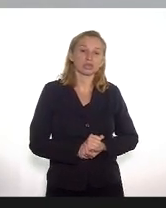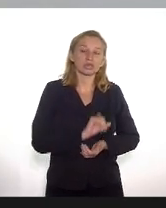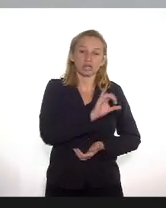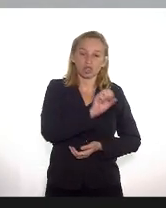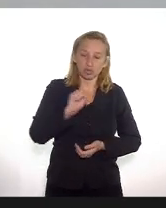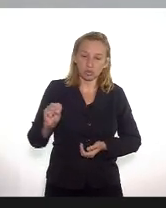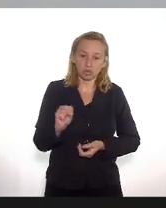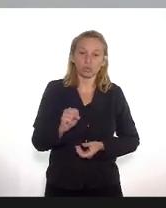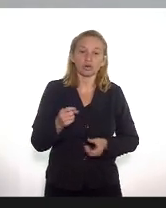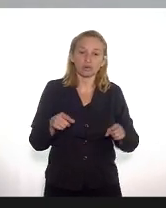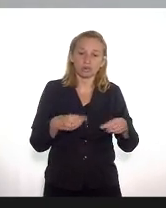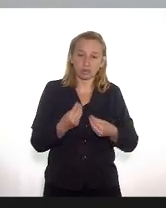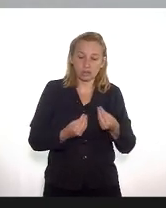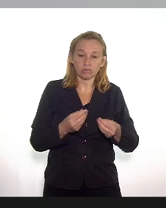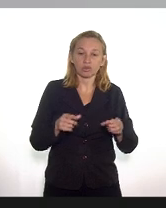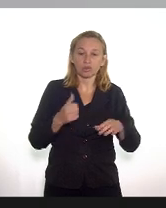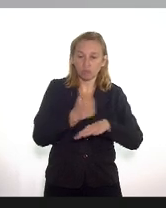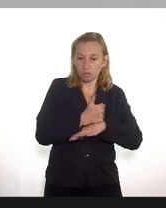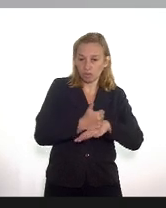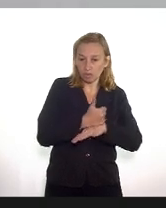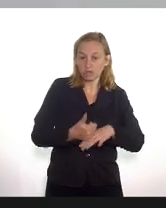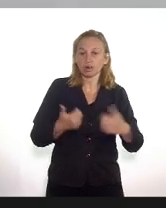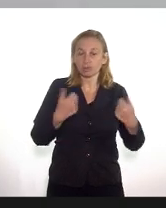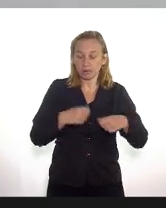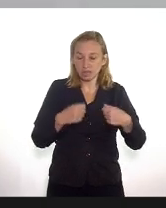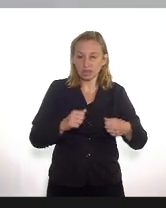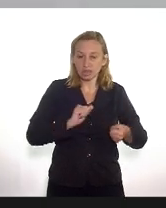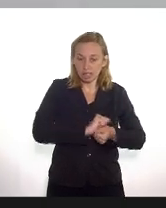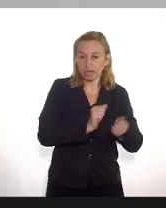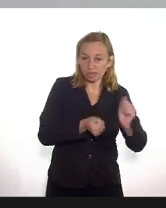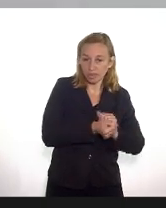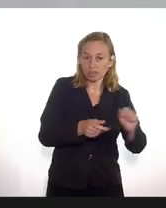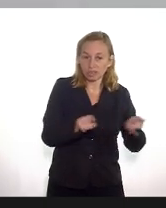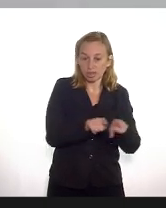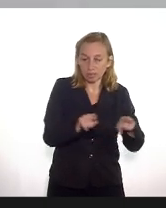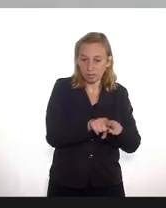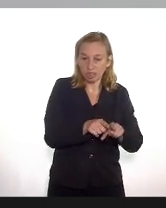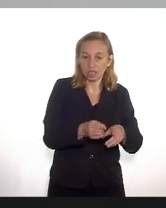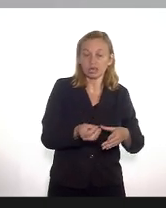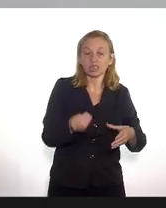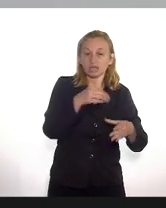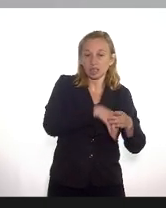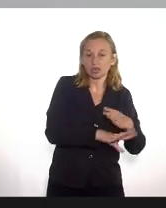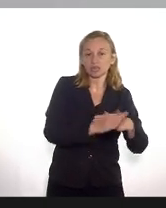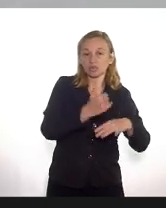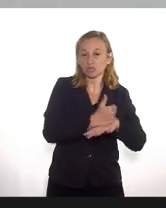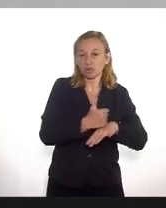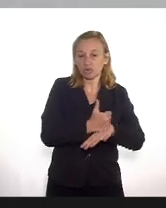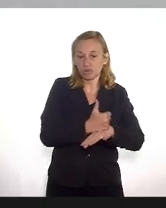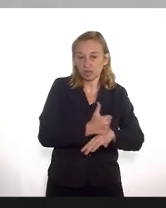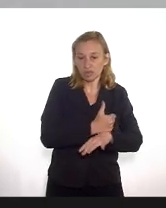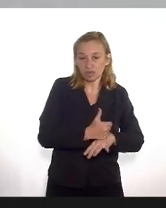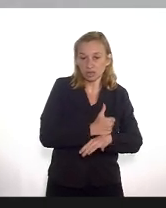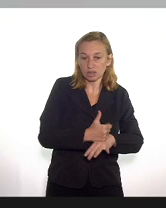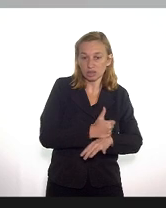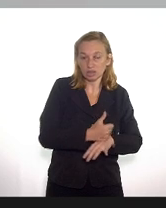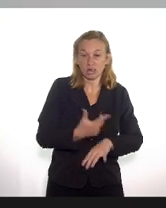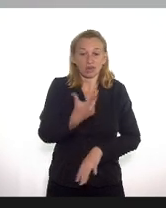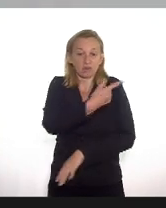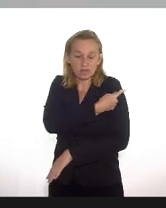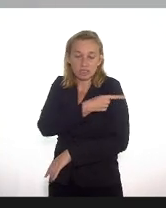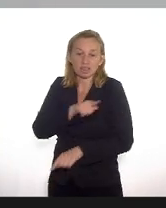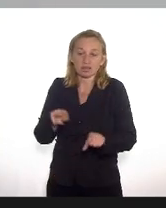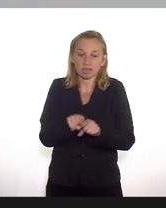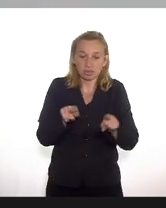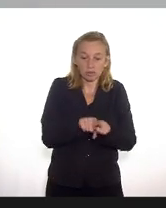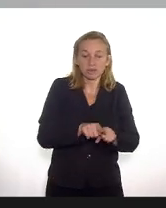como também profissionais que devem estar nesse rol de profissionais a serem vacinados como profissionais